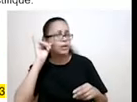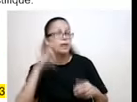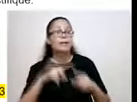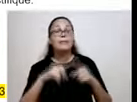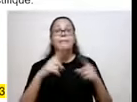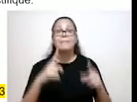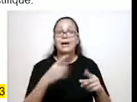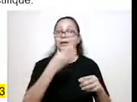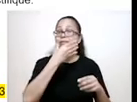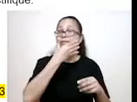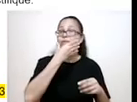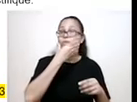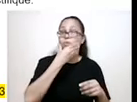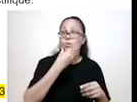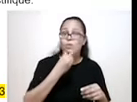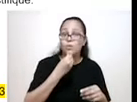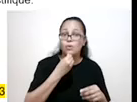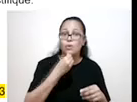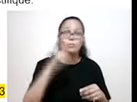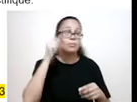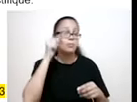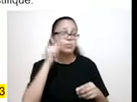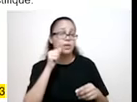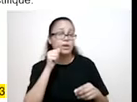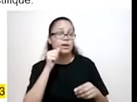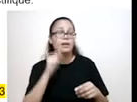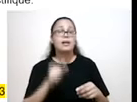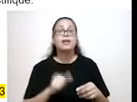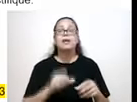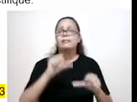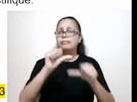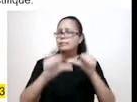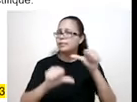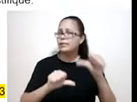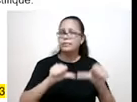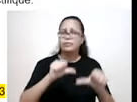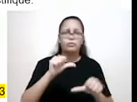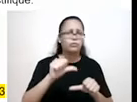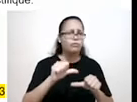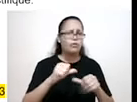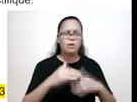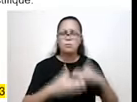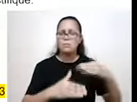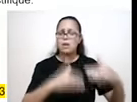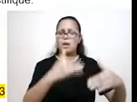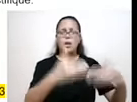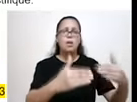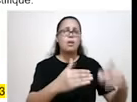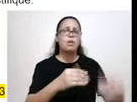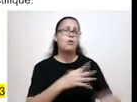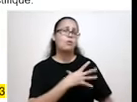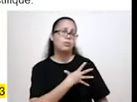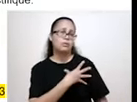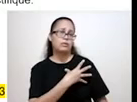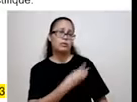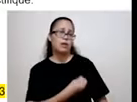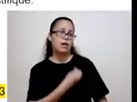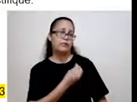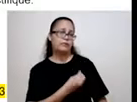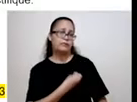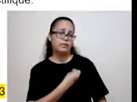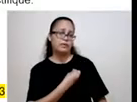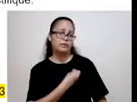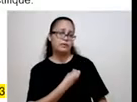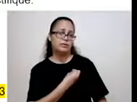ao longo da vida, pois têm capacidade para isso. Tem razão. É o uso da razão. As ideias